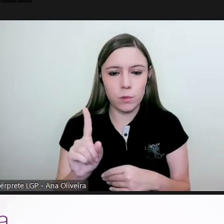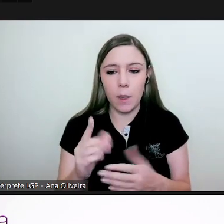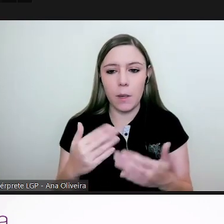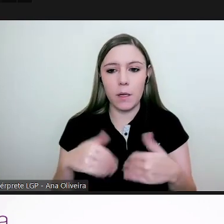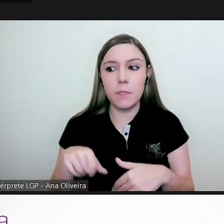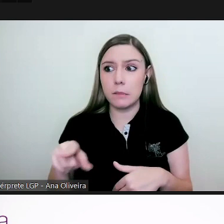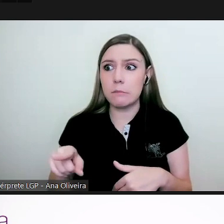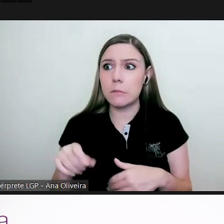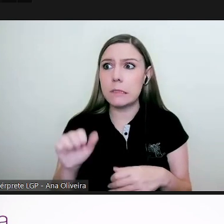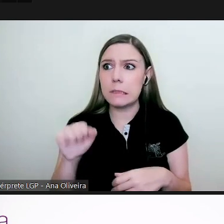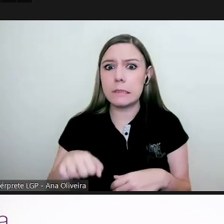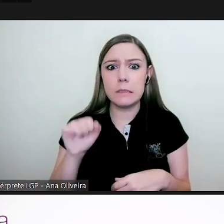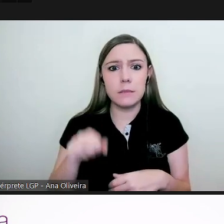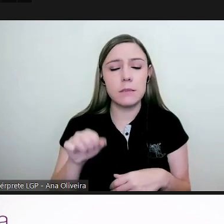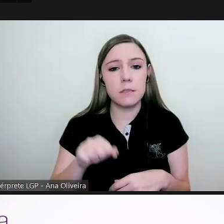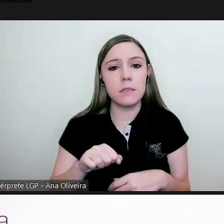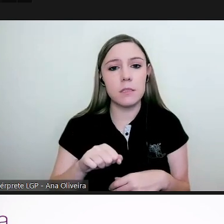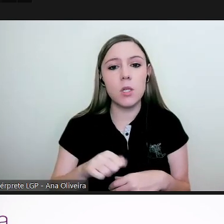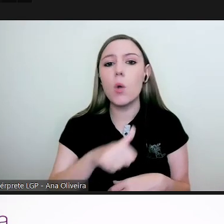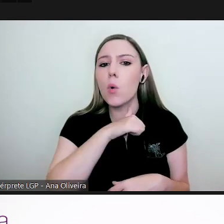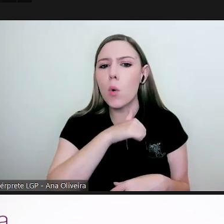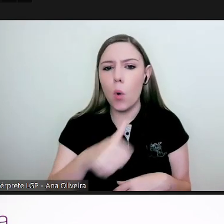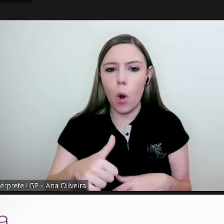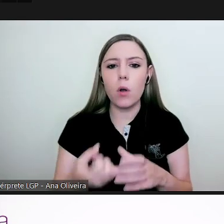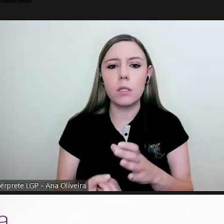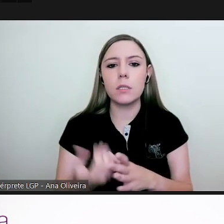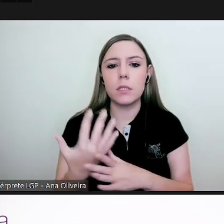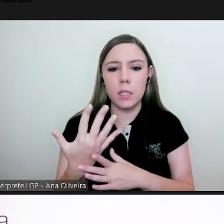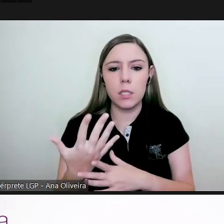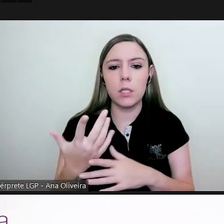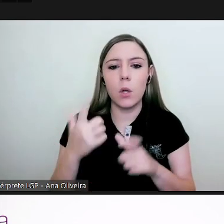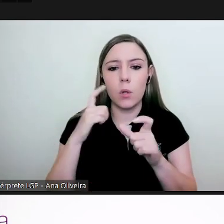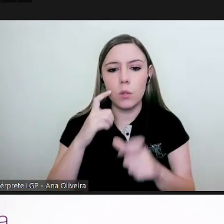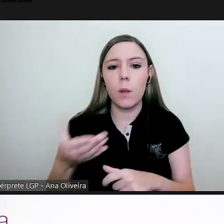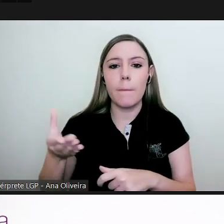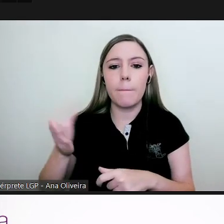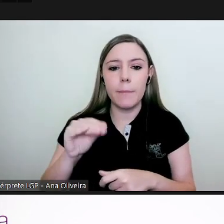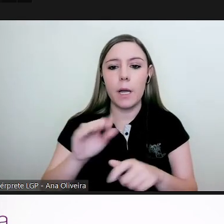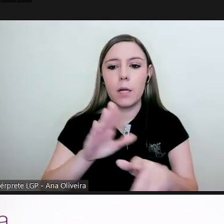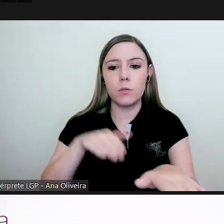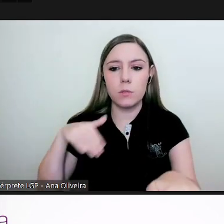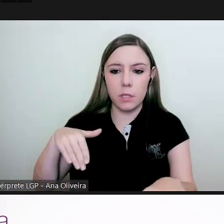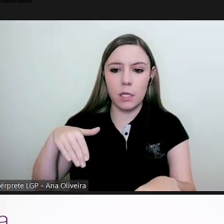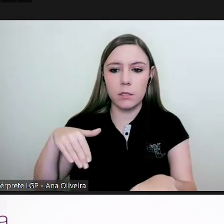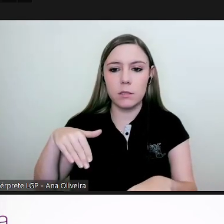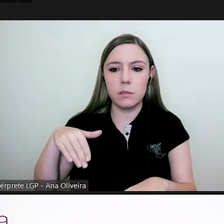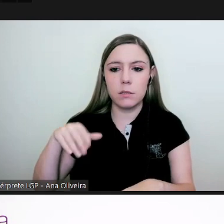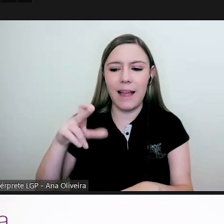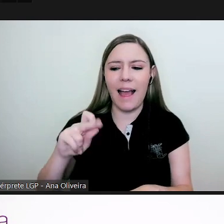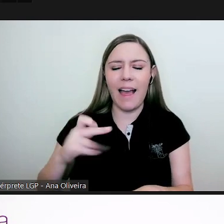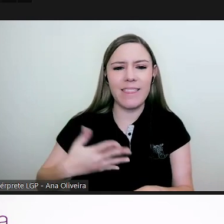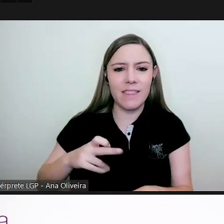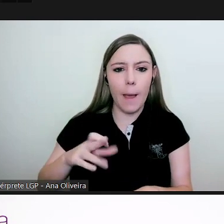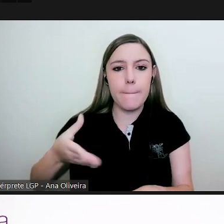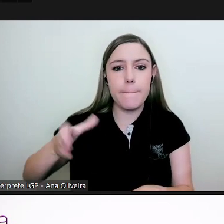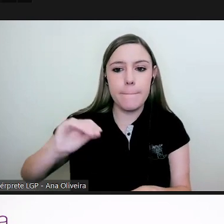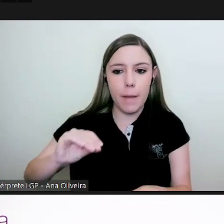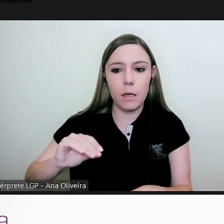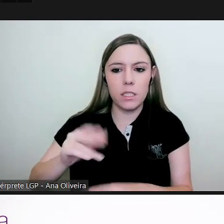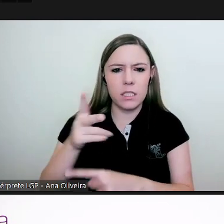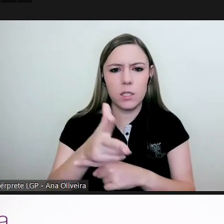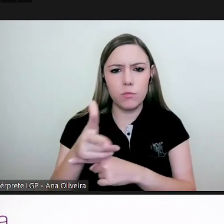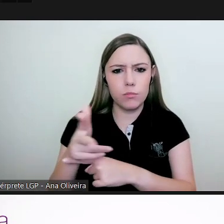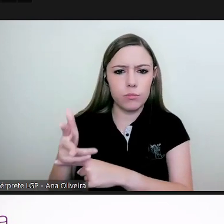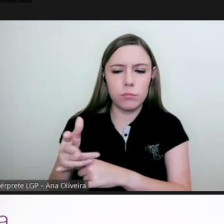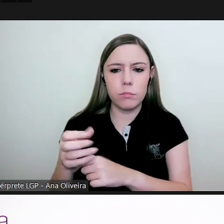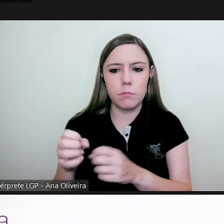luz verde à implementação de mais sensores no trânsito e mais radares, câmaras em número crescente, sem